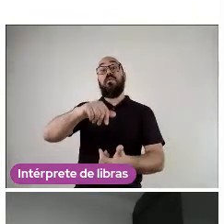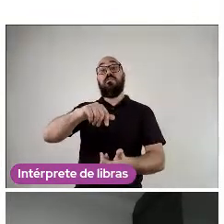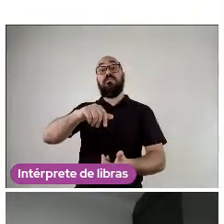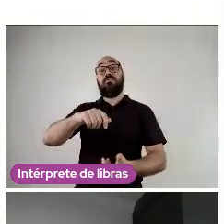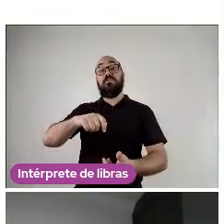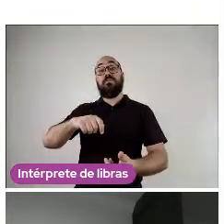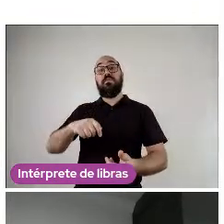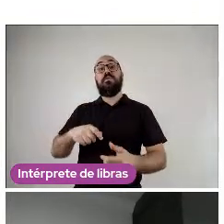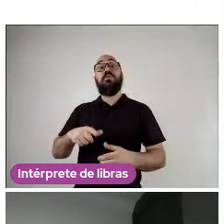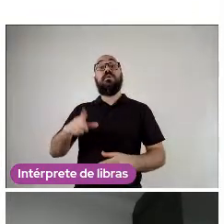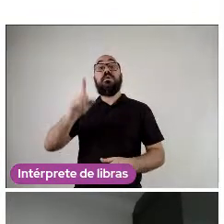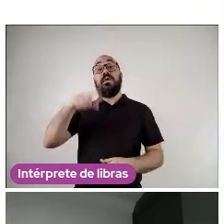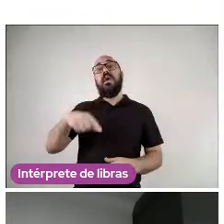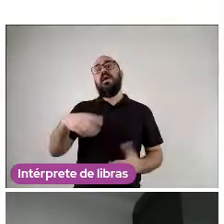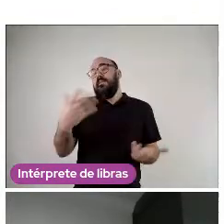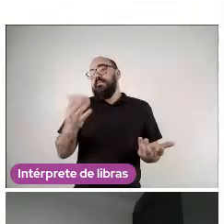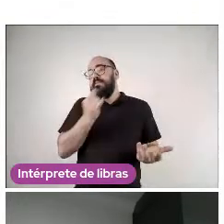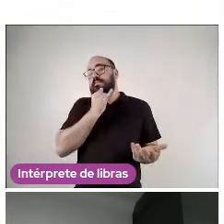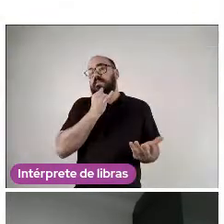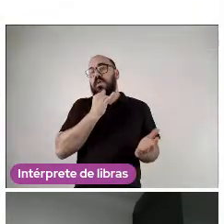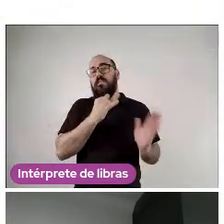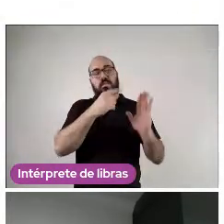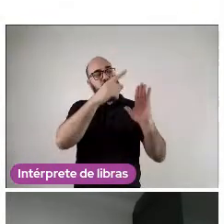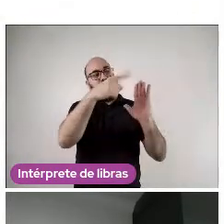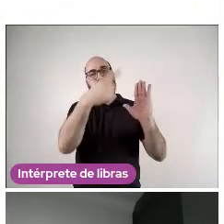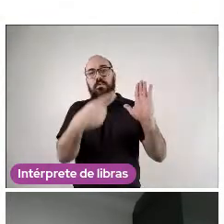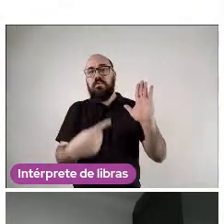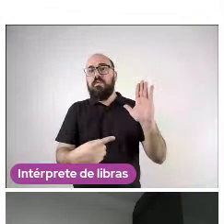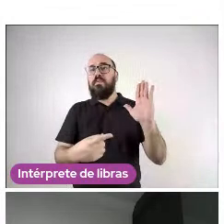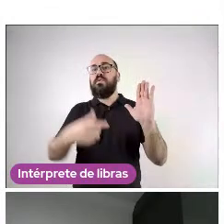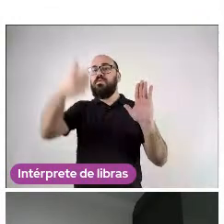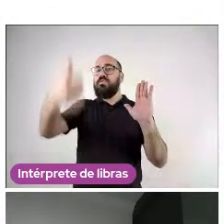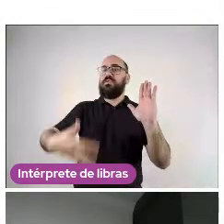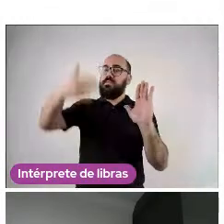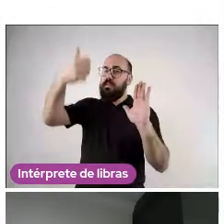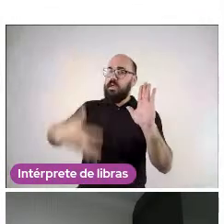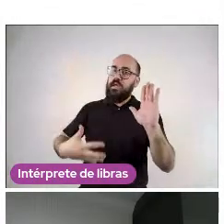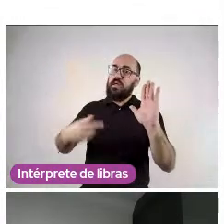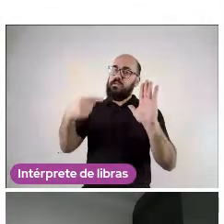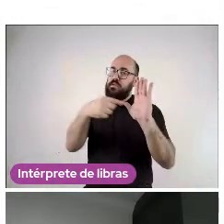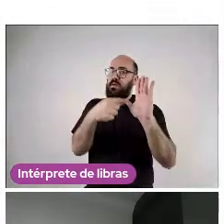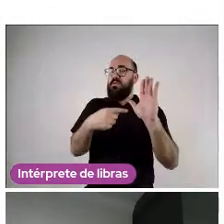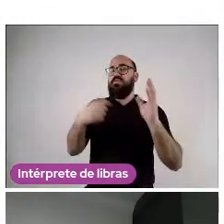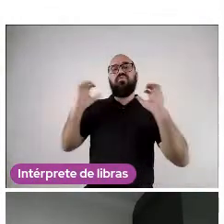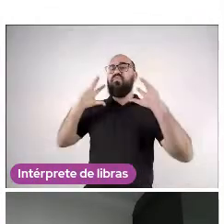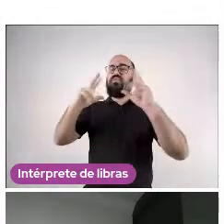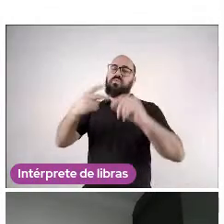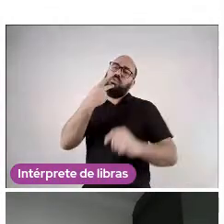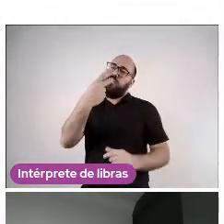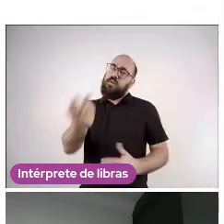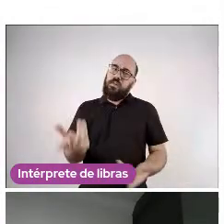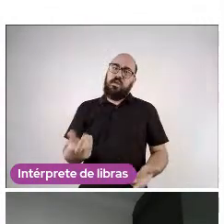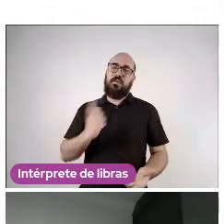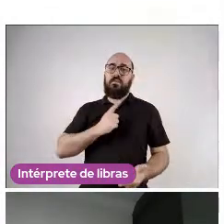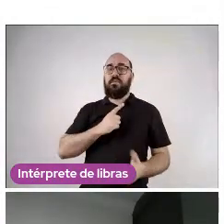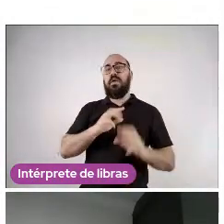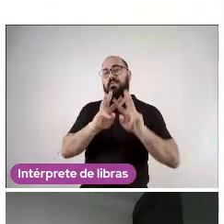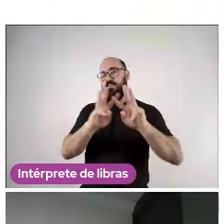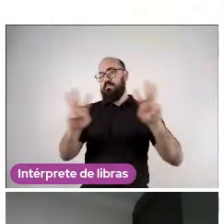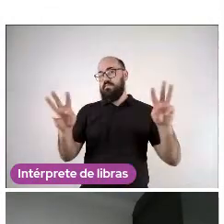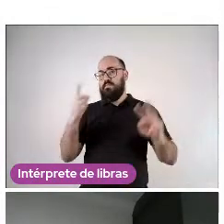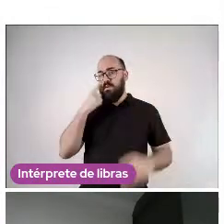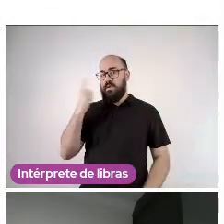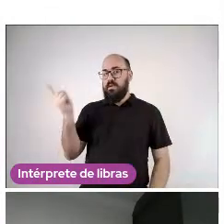sumário de tudo isso que eu estou apresentando, né, está disponível numa publicação que está disponível em vários idiomas, inclusive